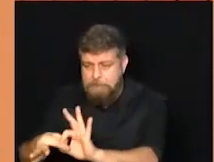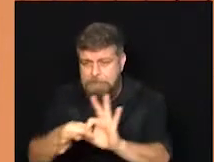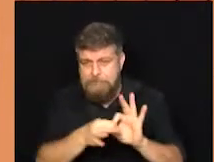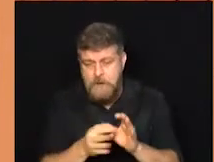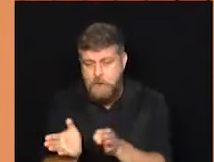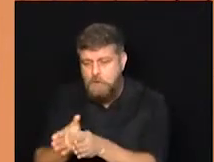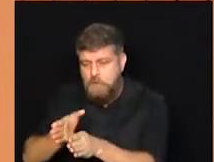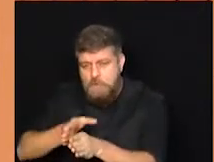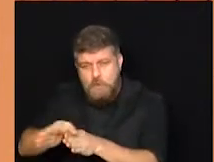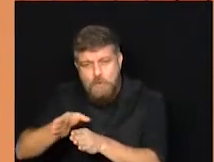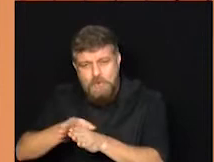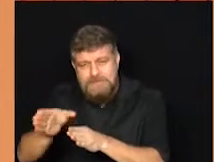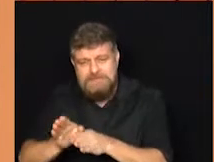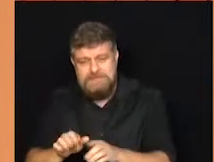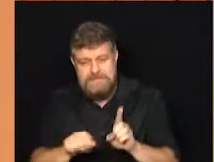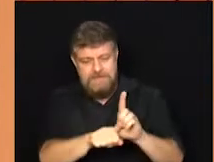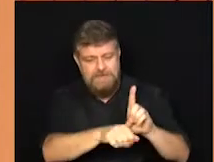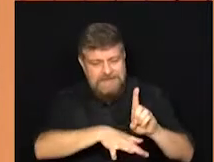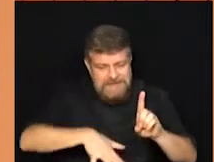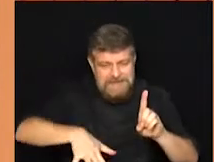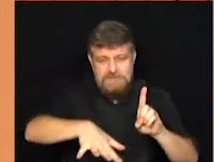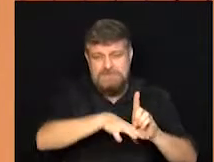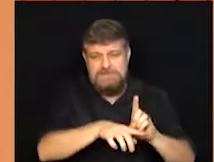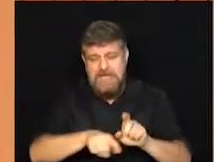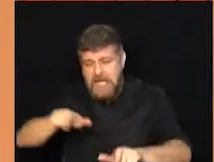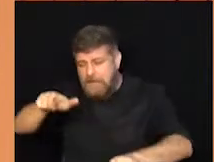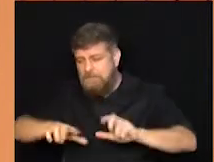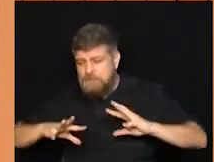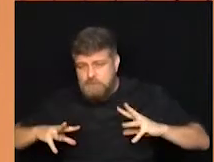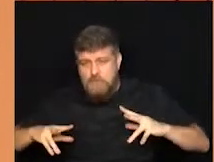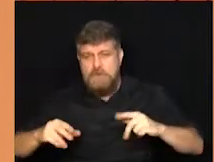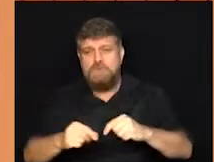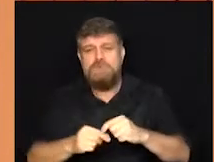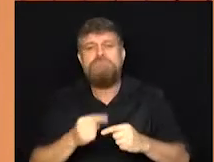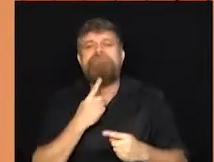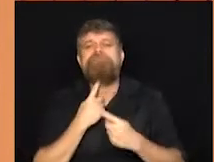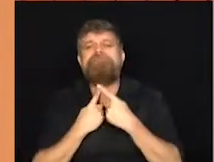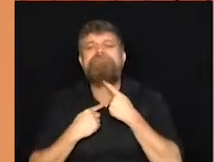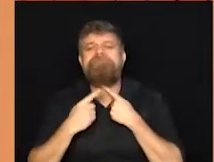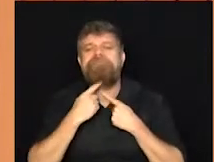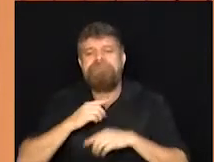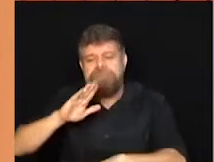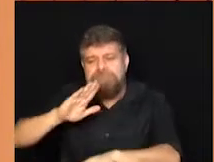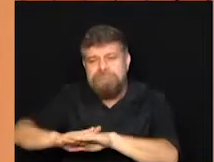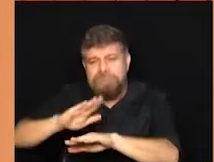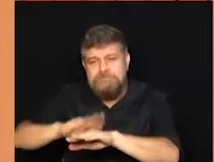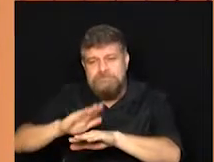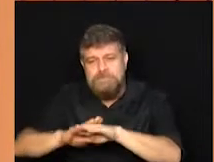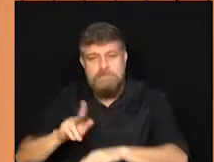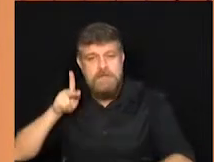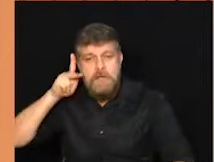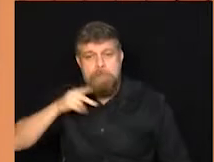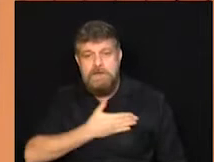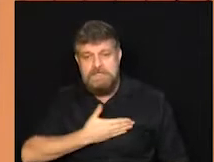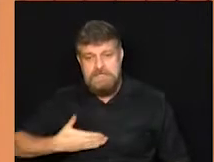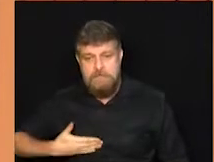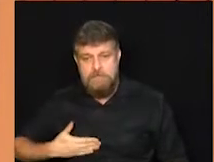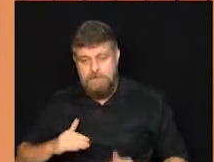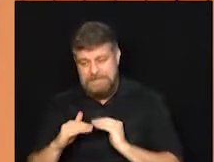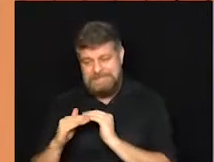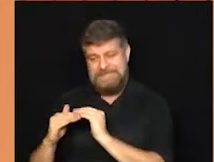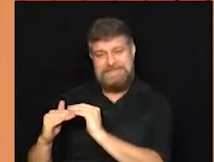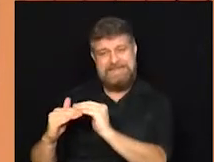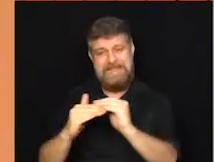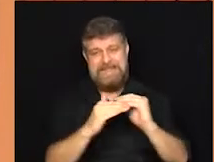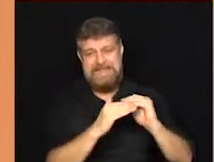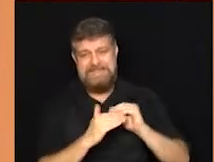sociedade civil, todos aqueles que estão a fim de construir, de fato, uma política de igualdade racial no município de